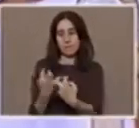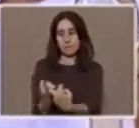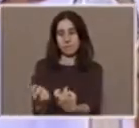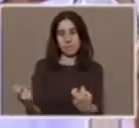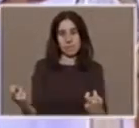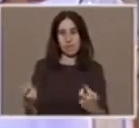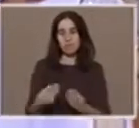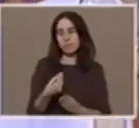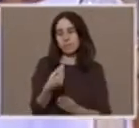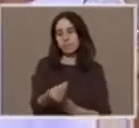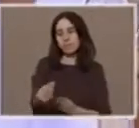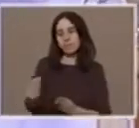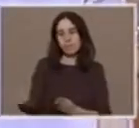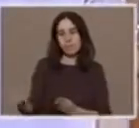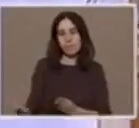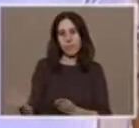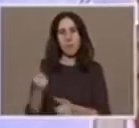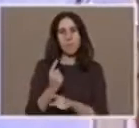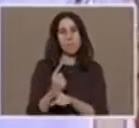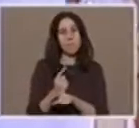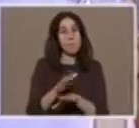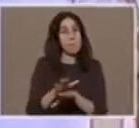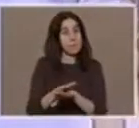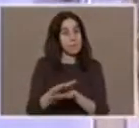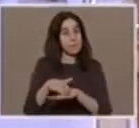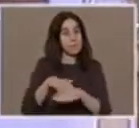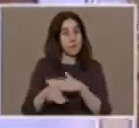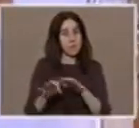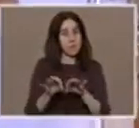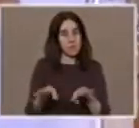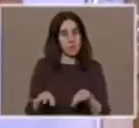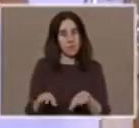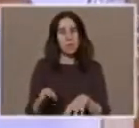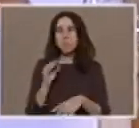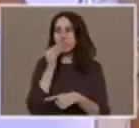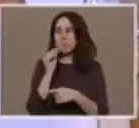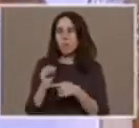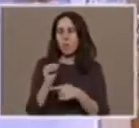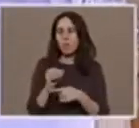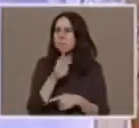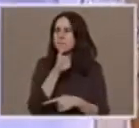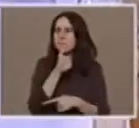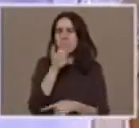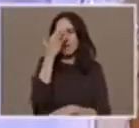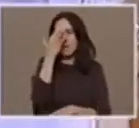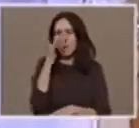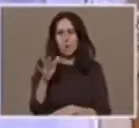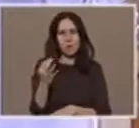sentados, fazendo o mesmo com os peixes, e comeram quanto quiseram.